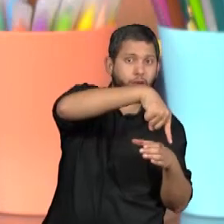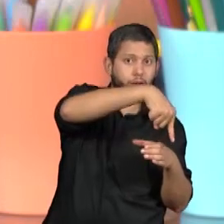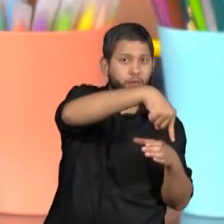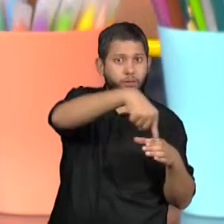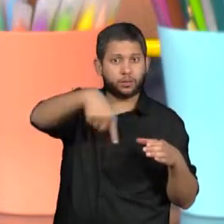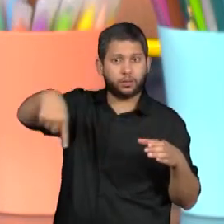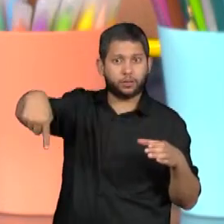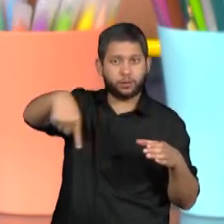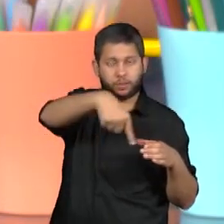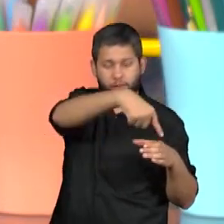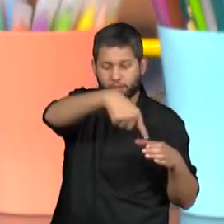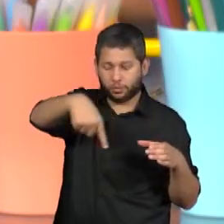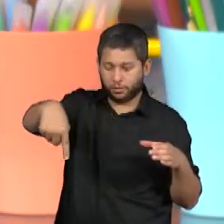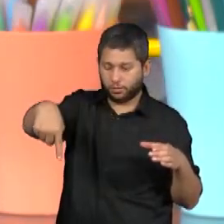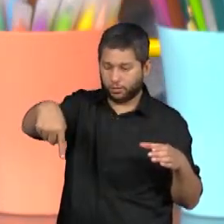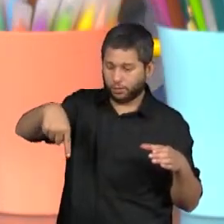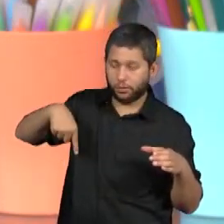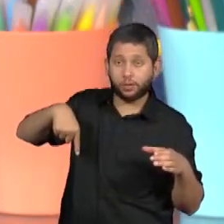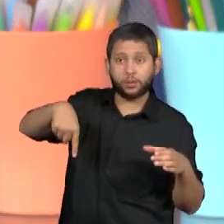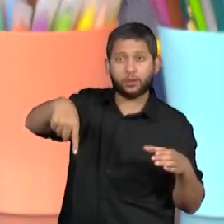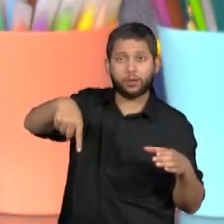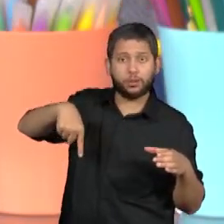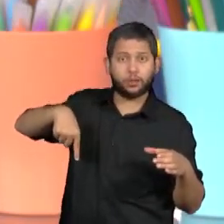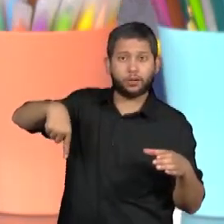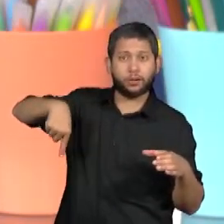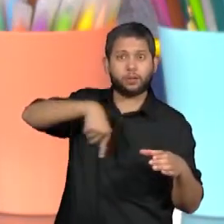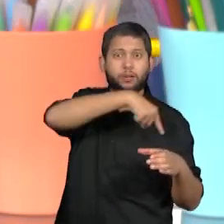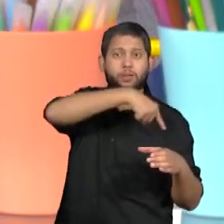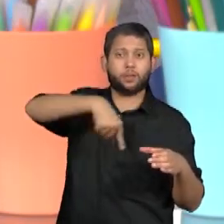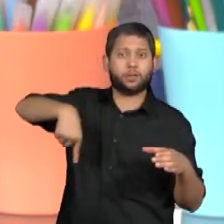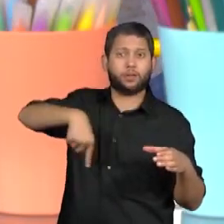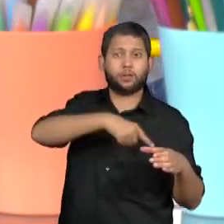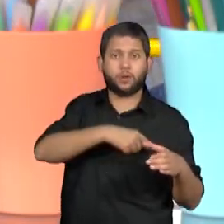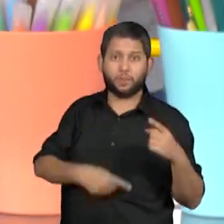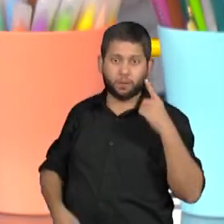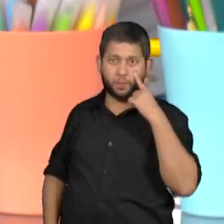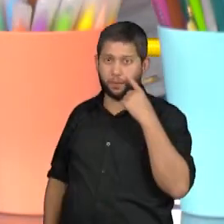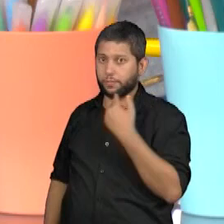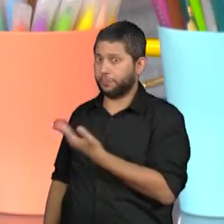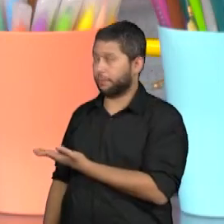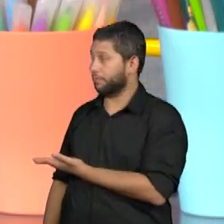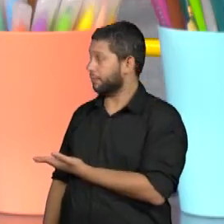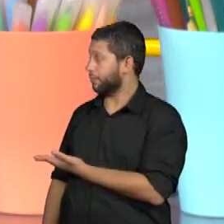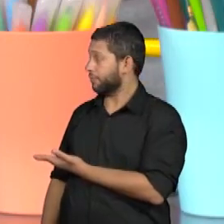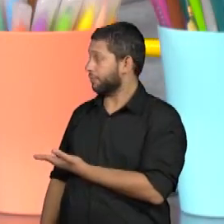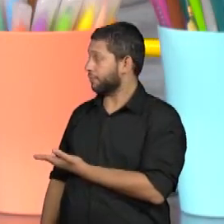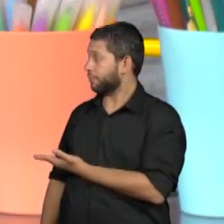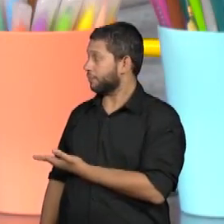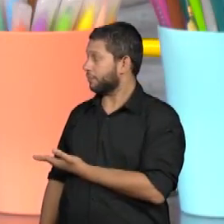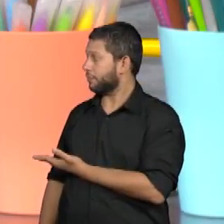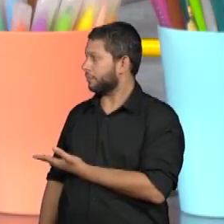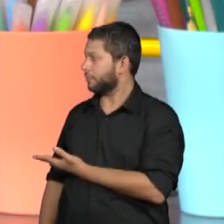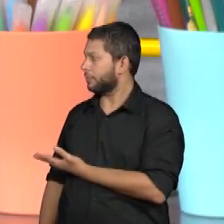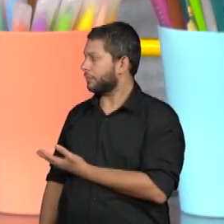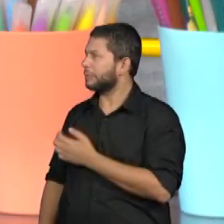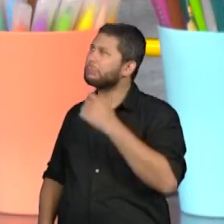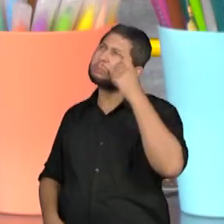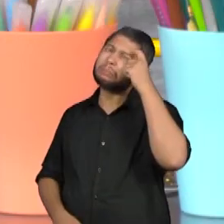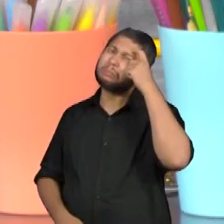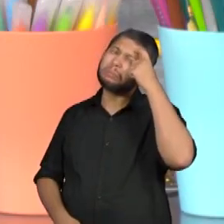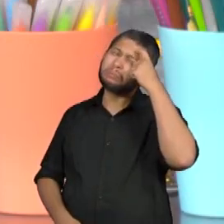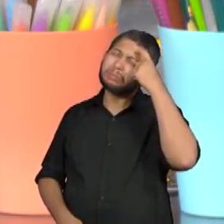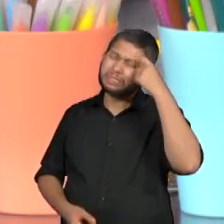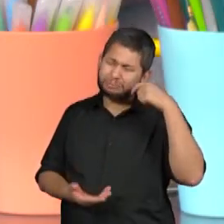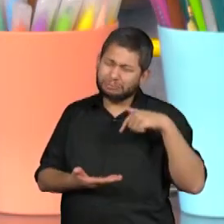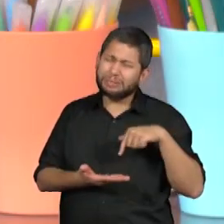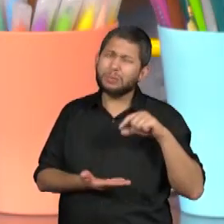roxa e vou contornar o meu objeto, olha só, para tirar o contorno daquela